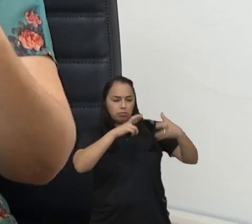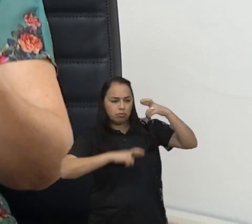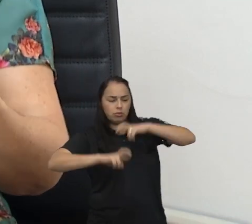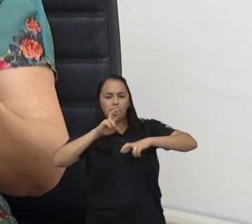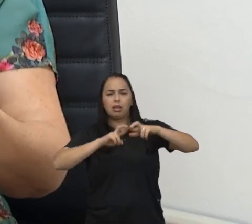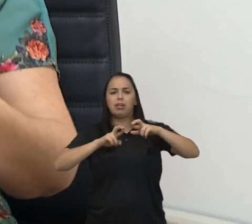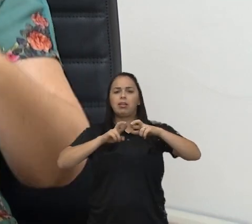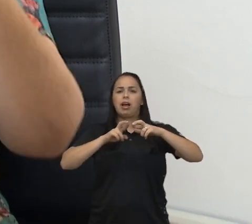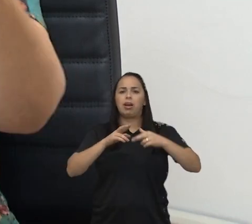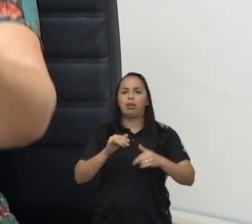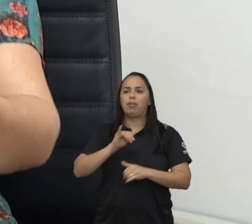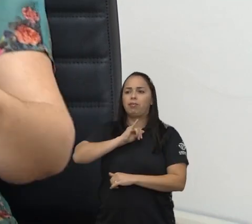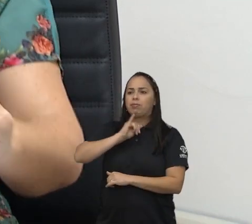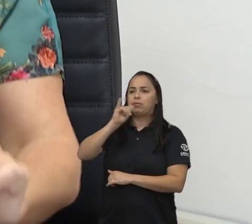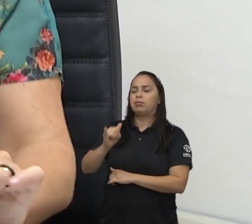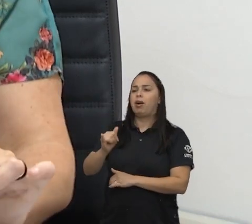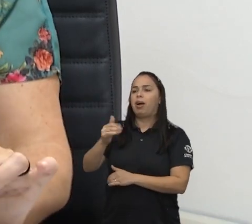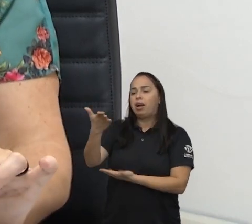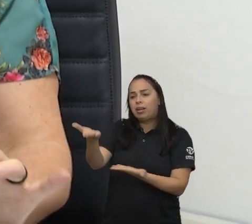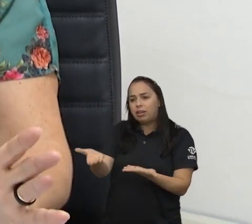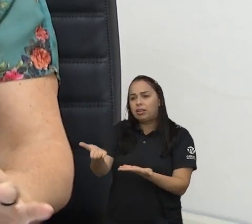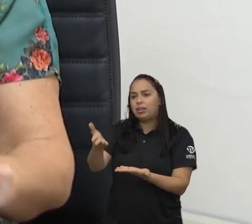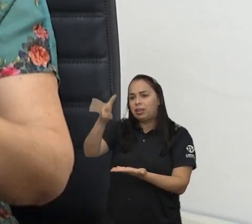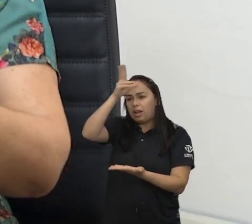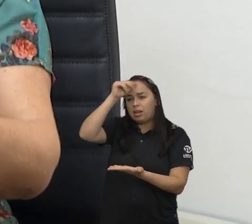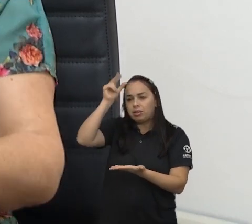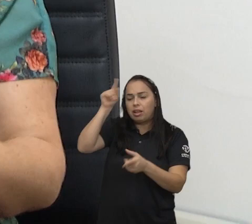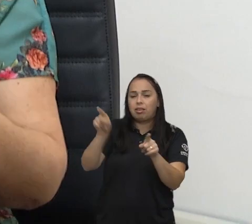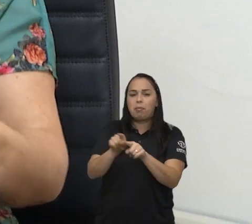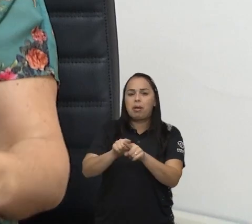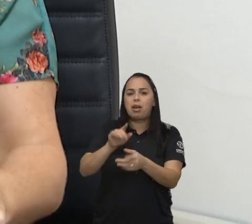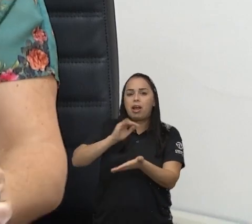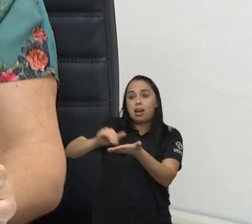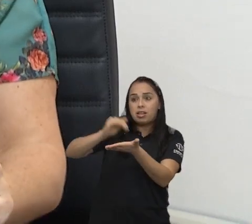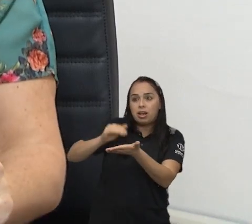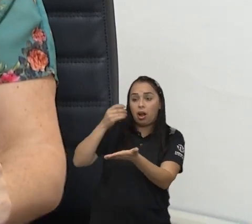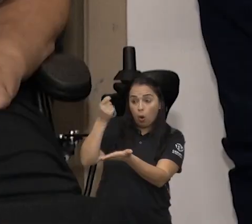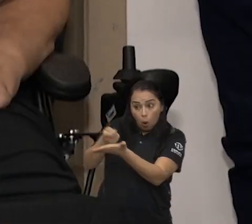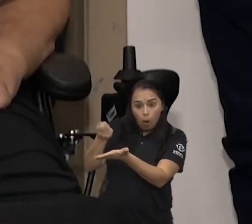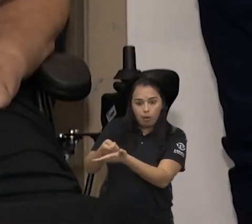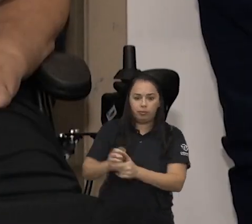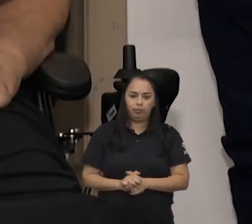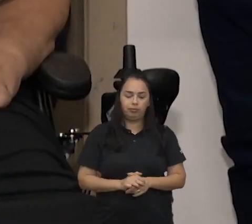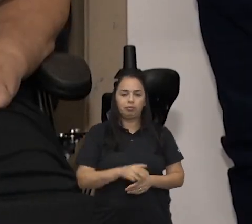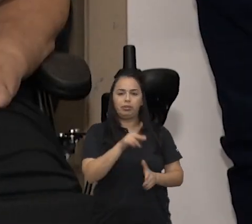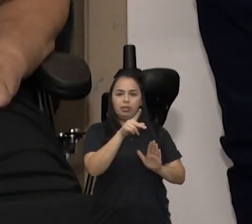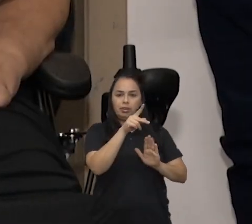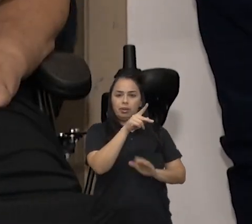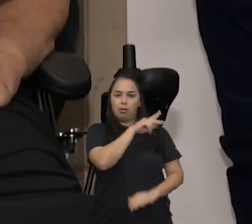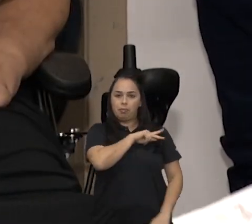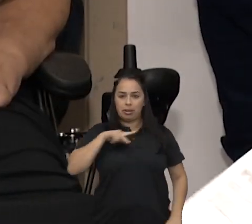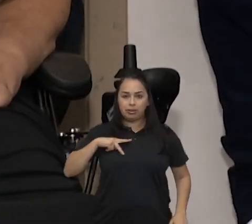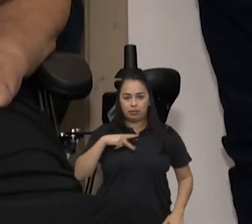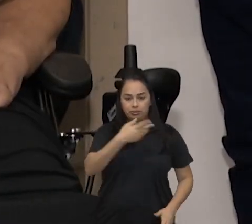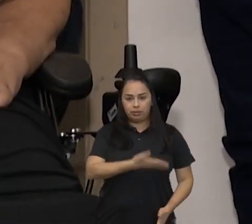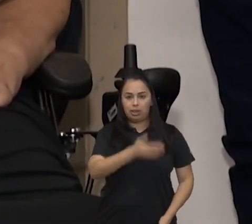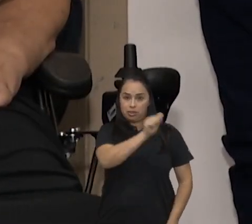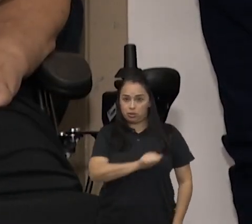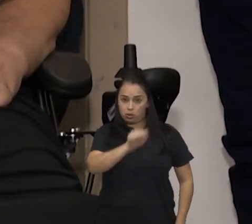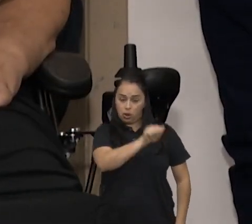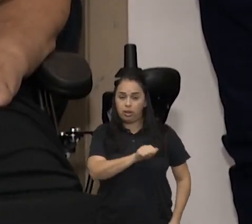de porta-voz, vai até o executivo e as secretarias para cobrar. O presidente da Associação das Pessoas